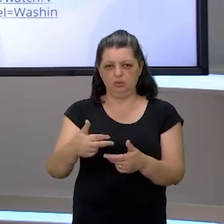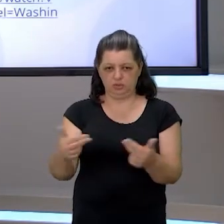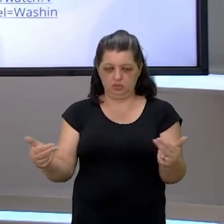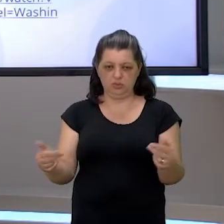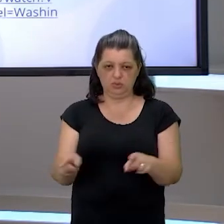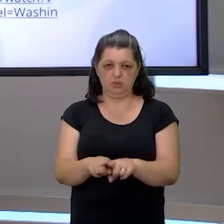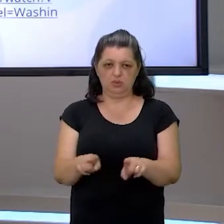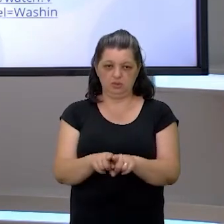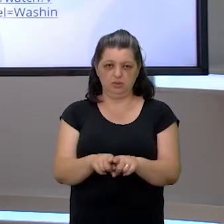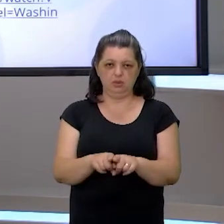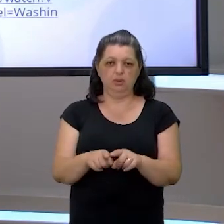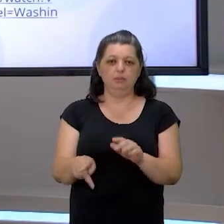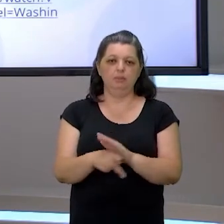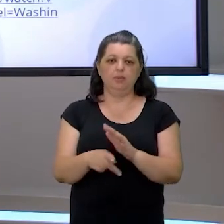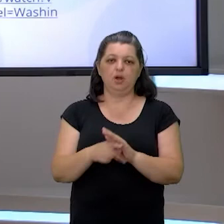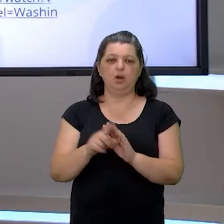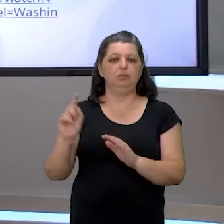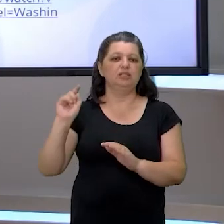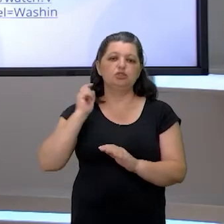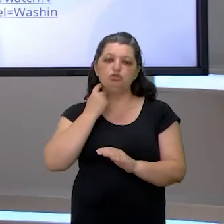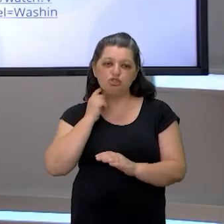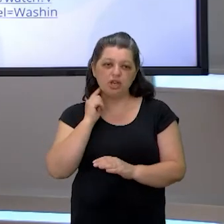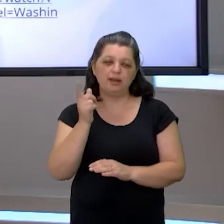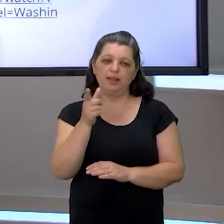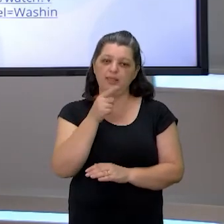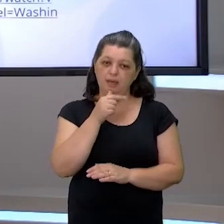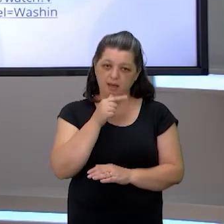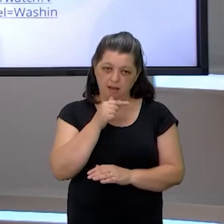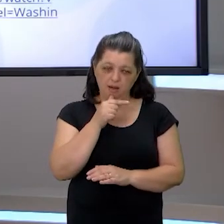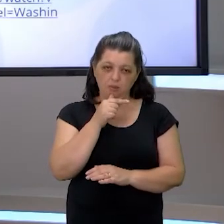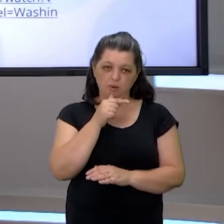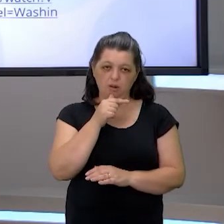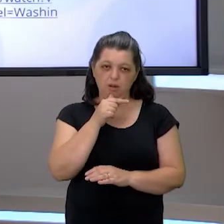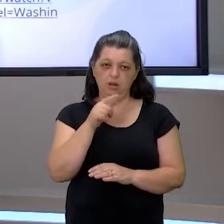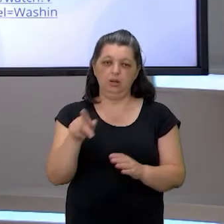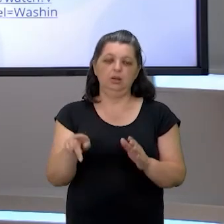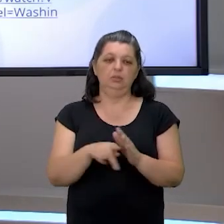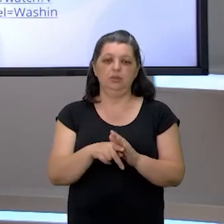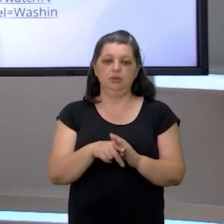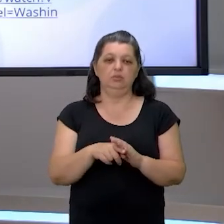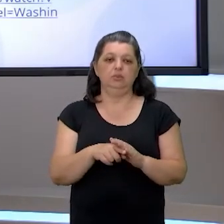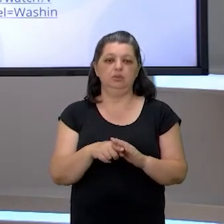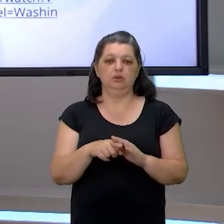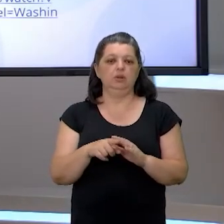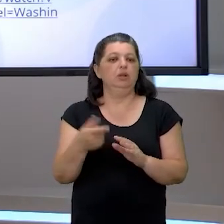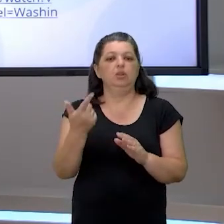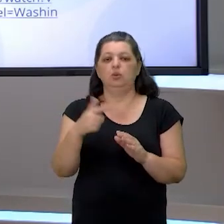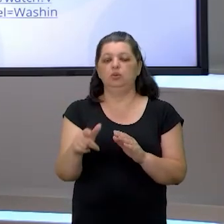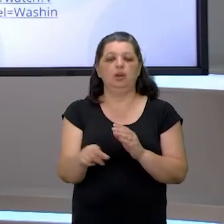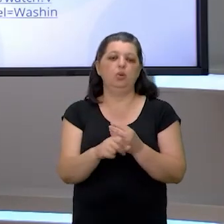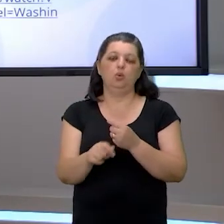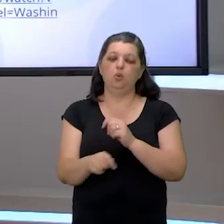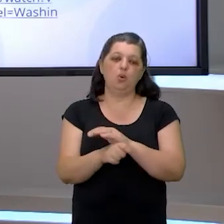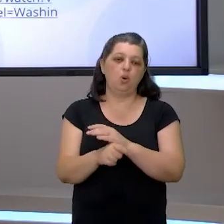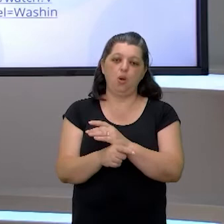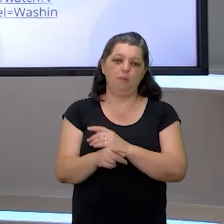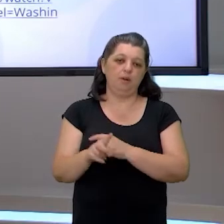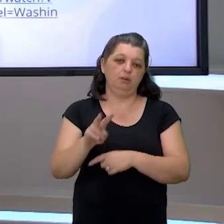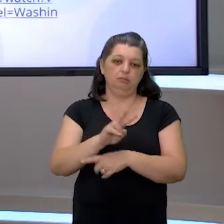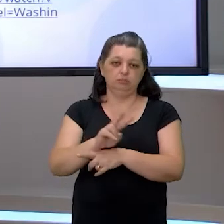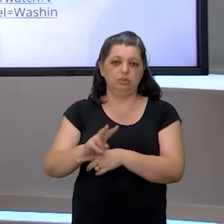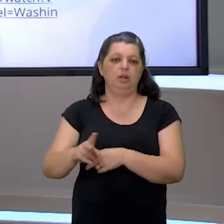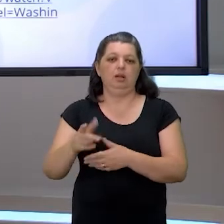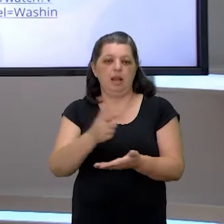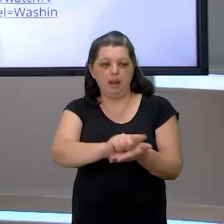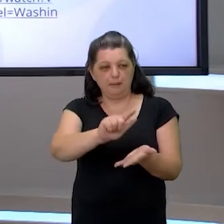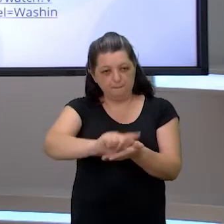a poluição da água, né? Então, aí, o processo de não tratamento do esgoto, que ocasiona